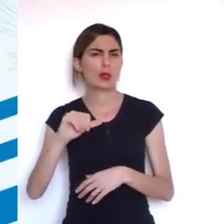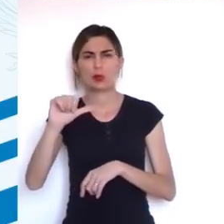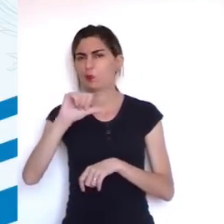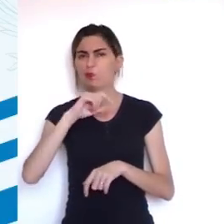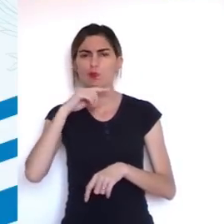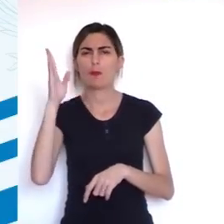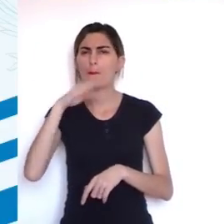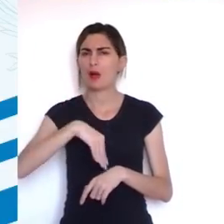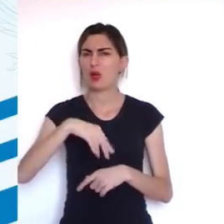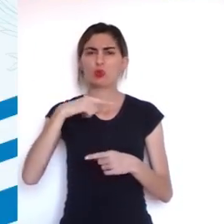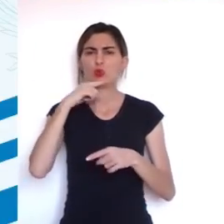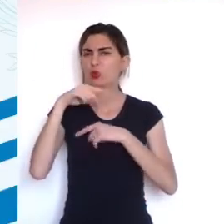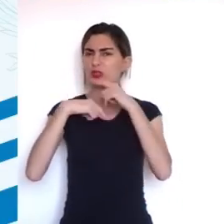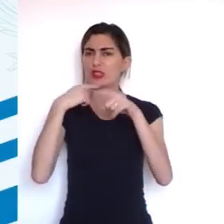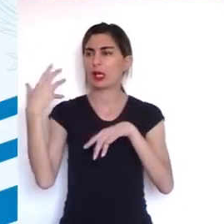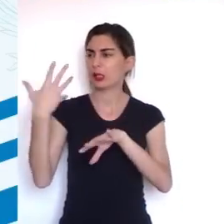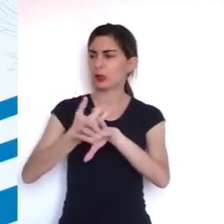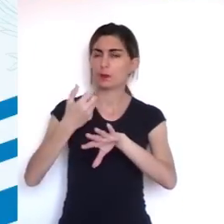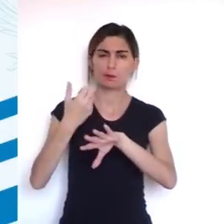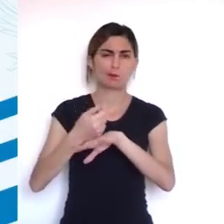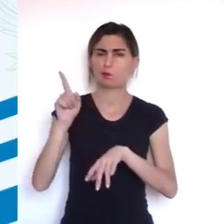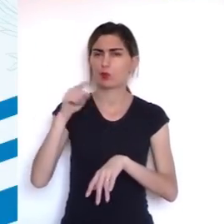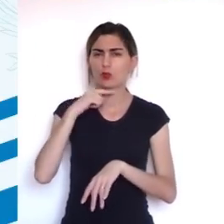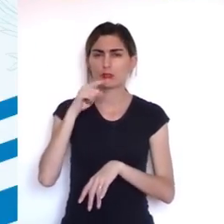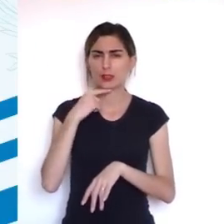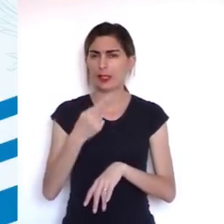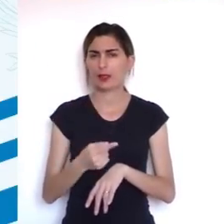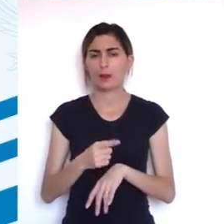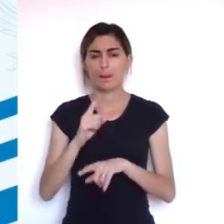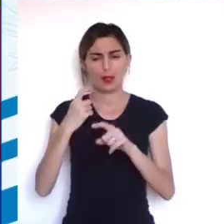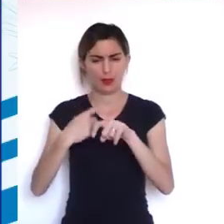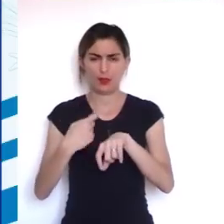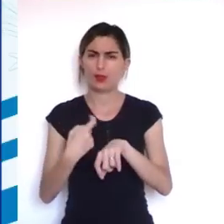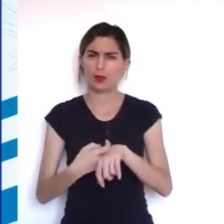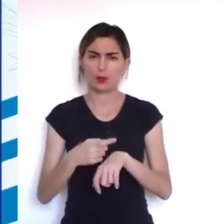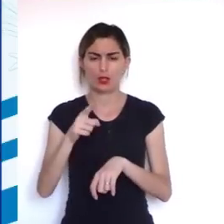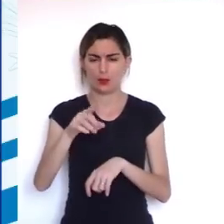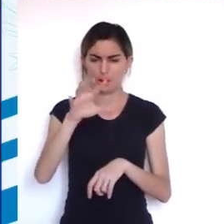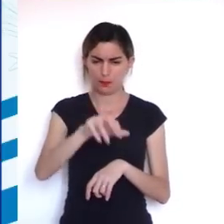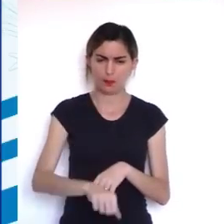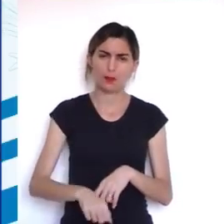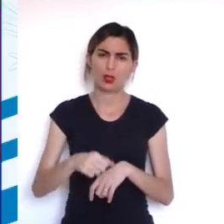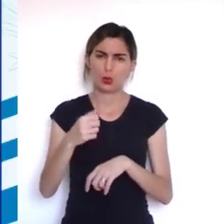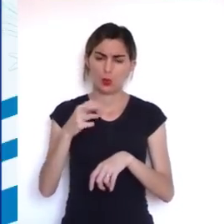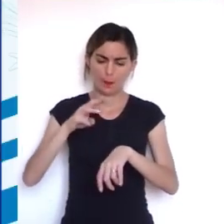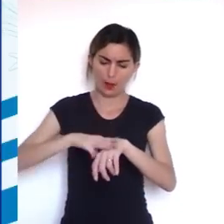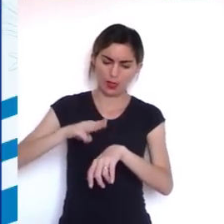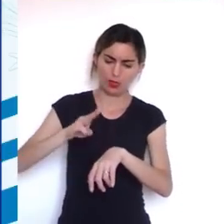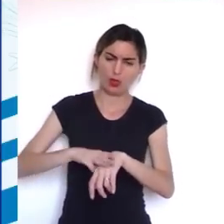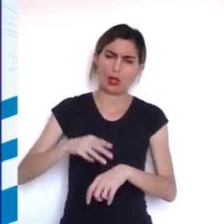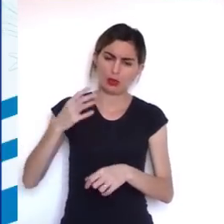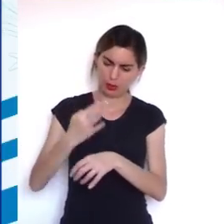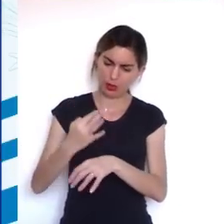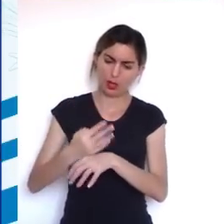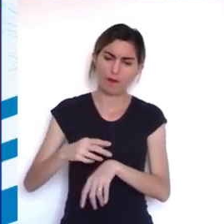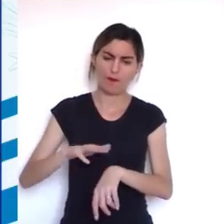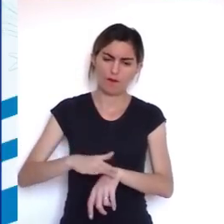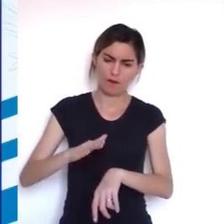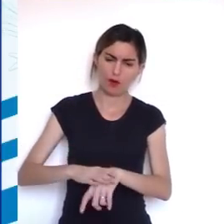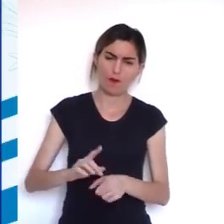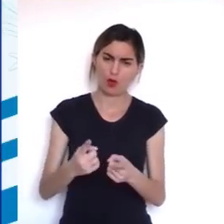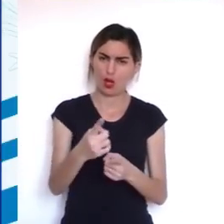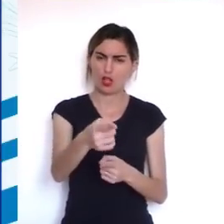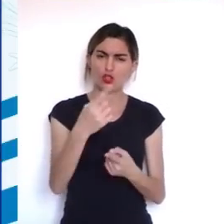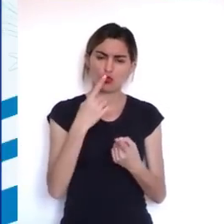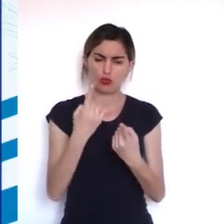um mau condutor. Mas nesse caso, ele na sua teimosia, ele pegou ali um espeto metálico e foi lá no